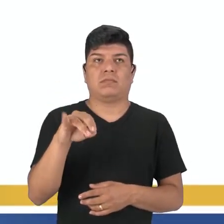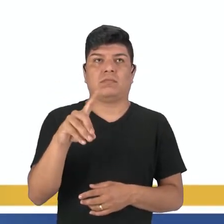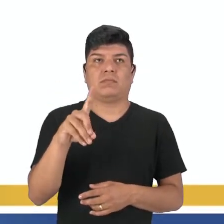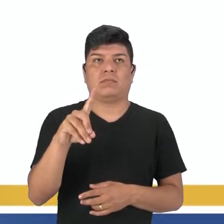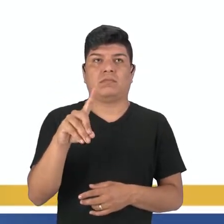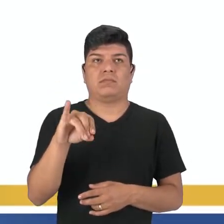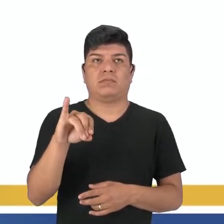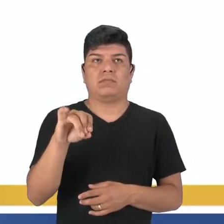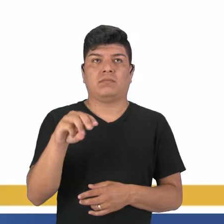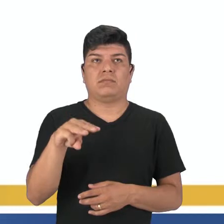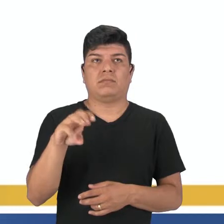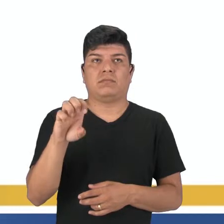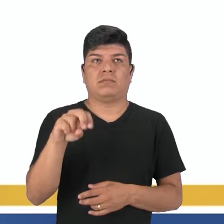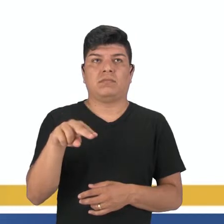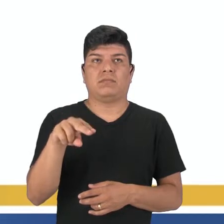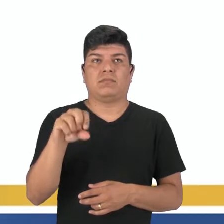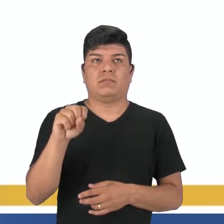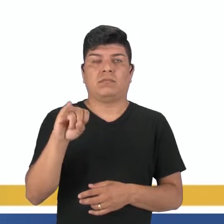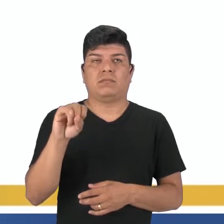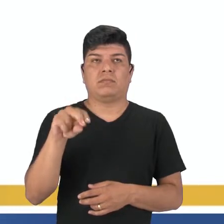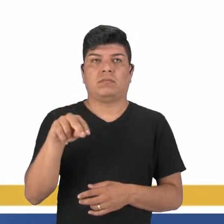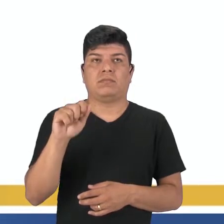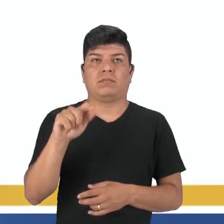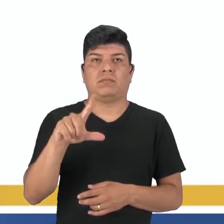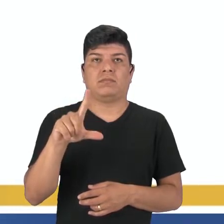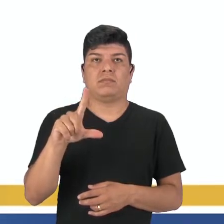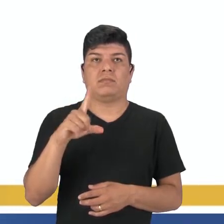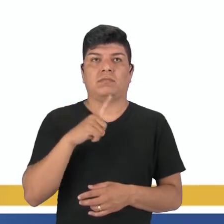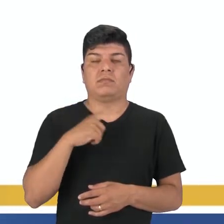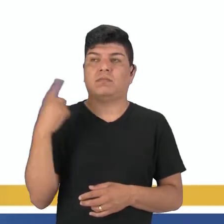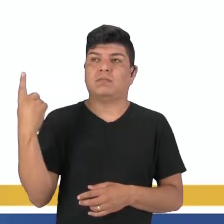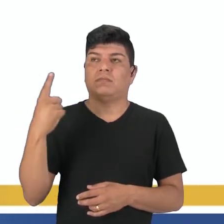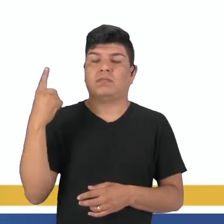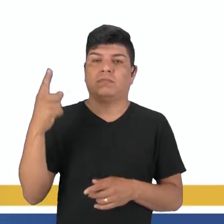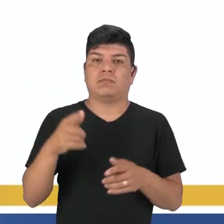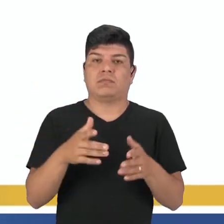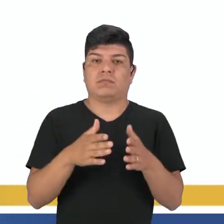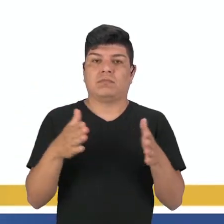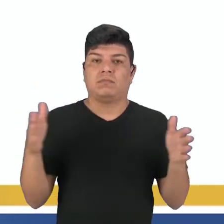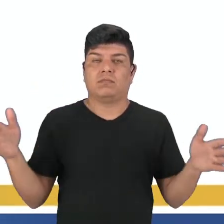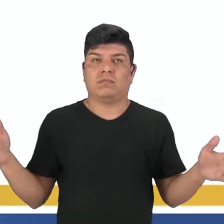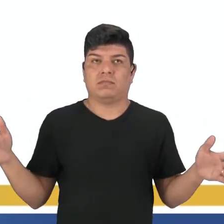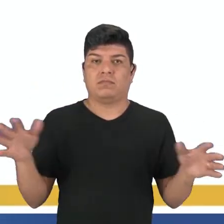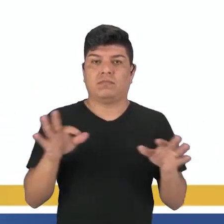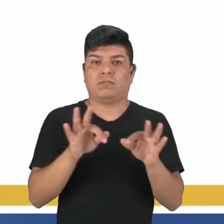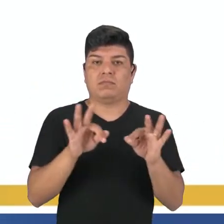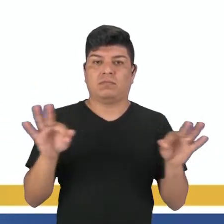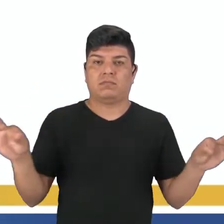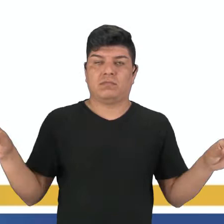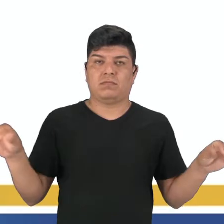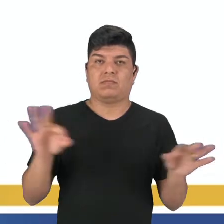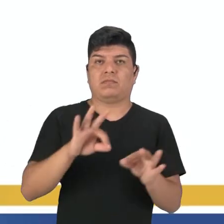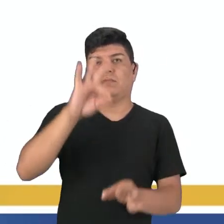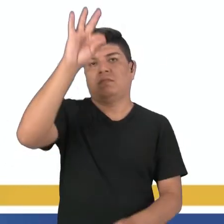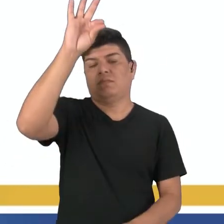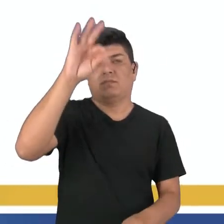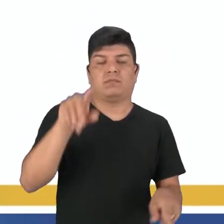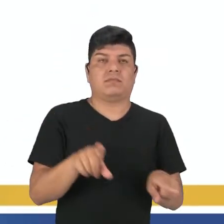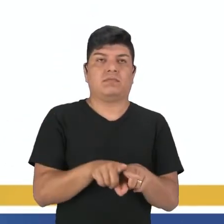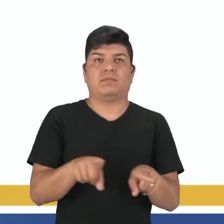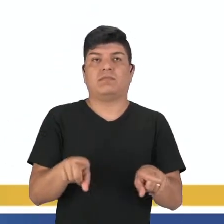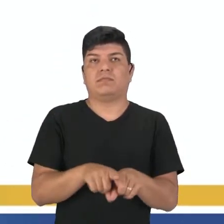figuras de tridimensionais, porque elas têm altura, comprimento e possuem a sua largura,